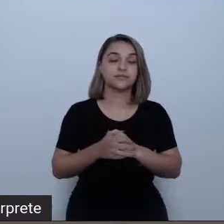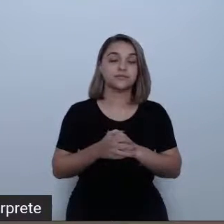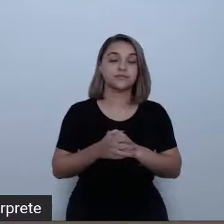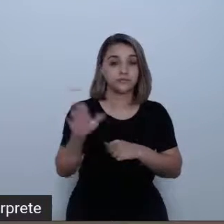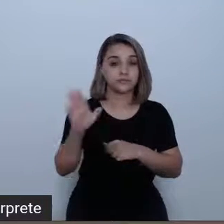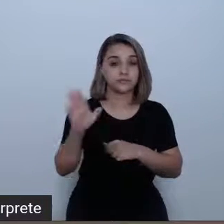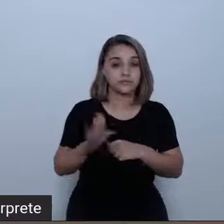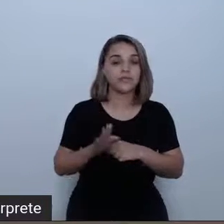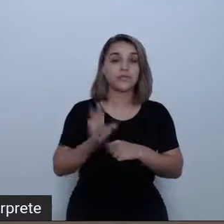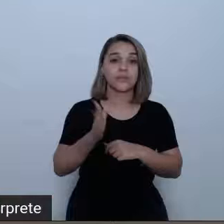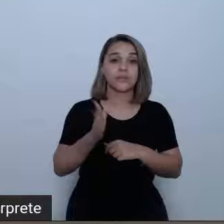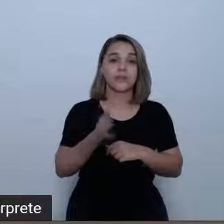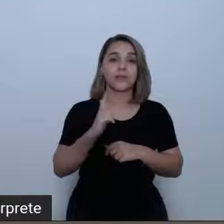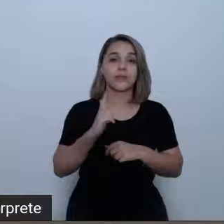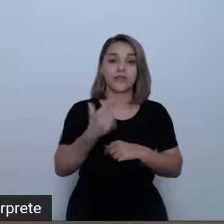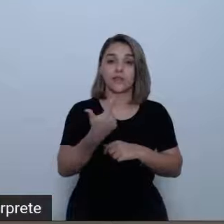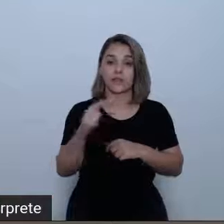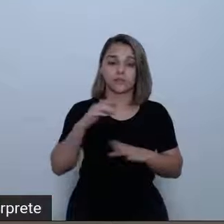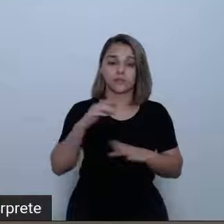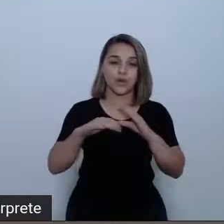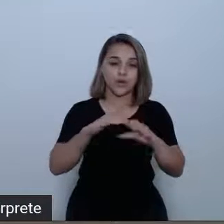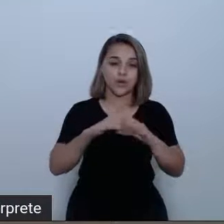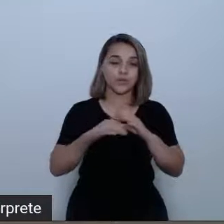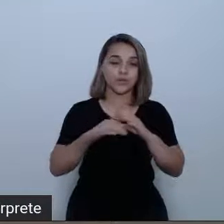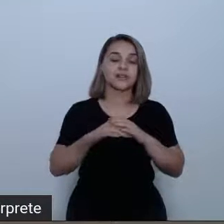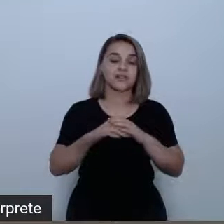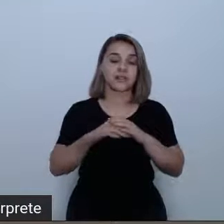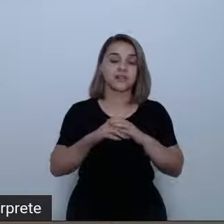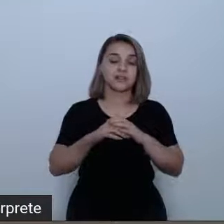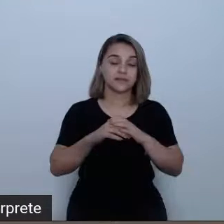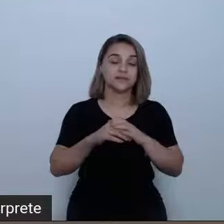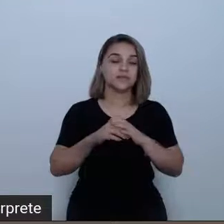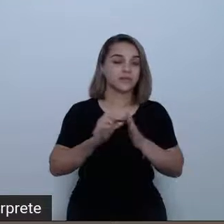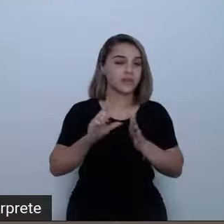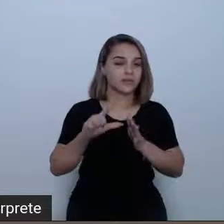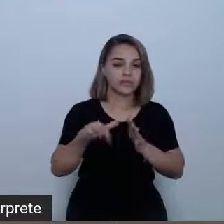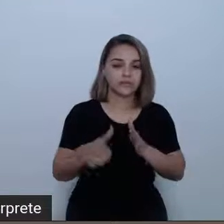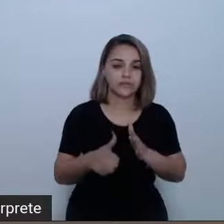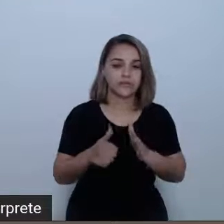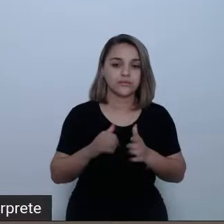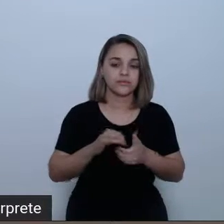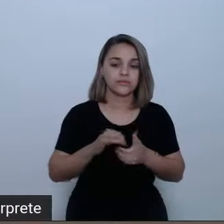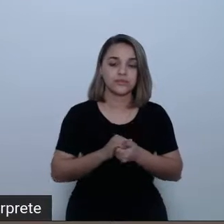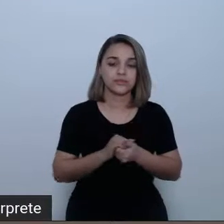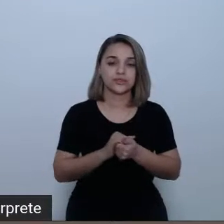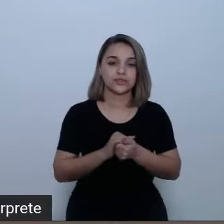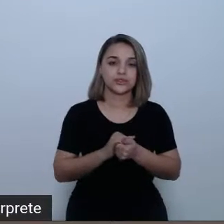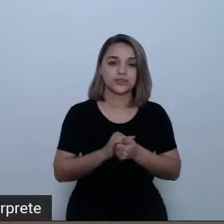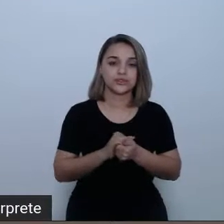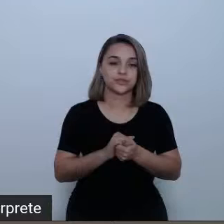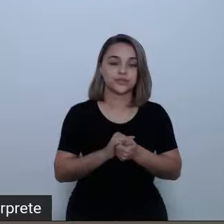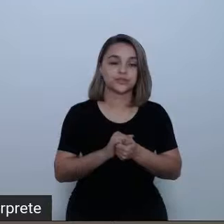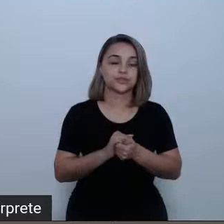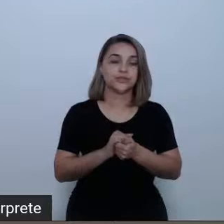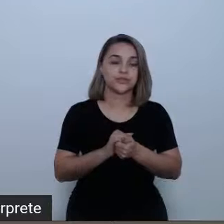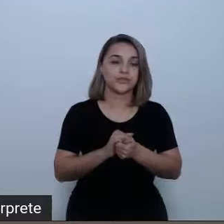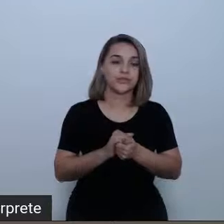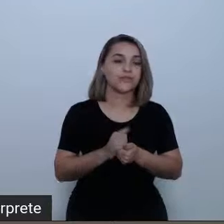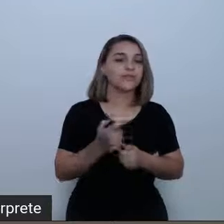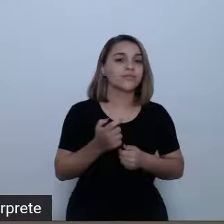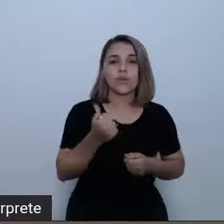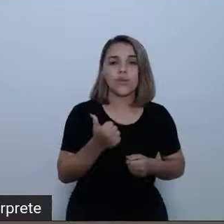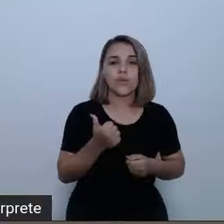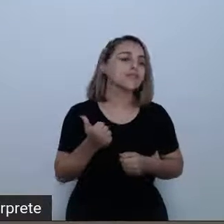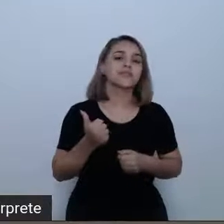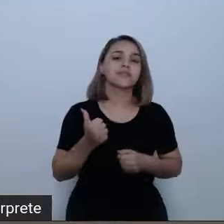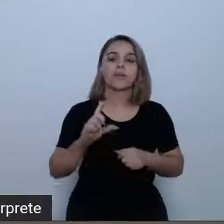tem nenhuma comunicação com isso, e é o tardio do tardio, sabe assim? Realmente, nesse sentido, ele é quase regressivo, ele é